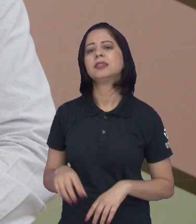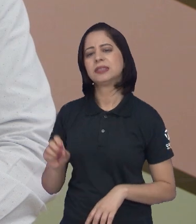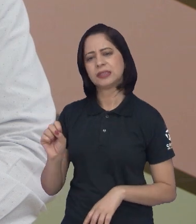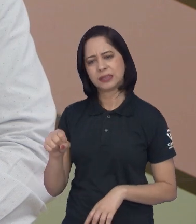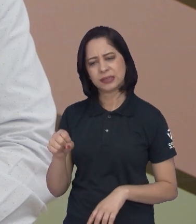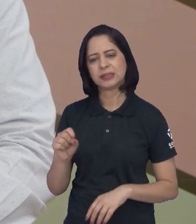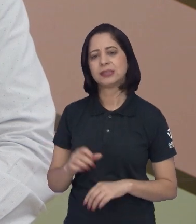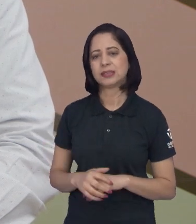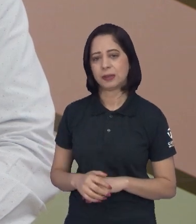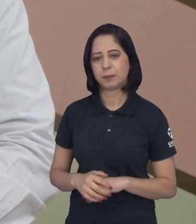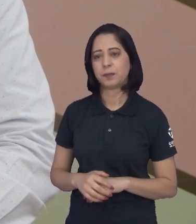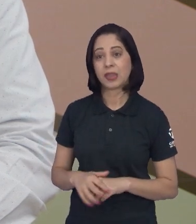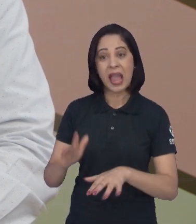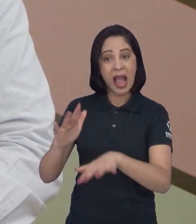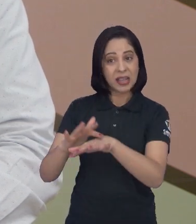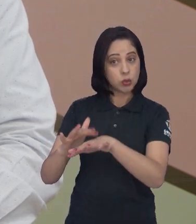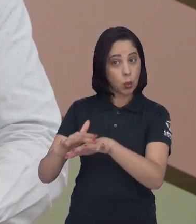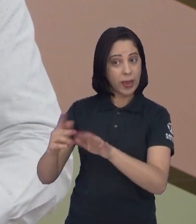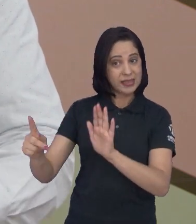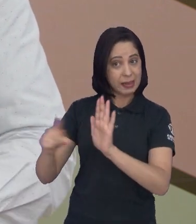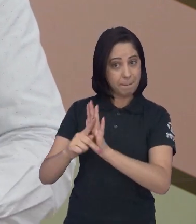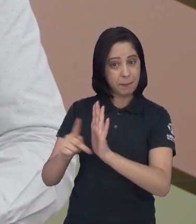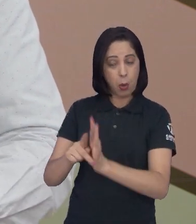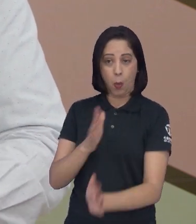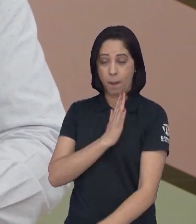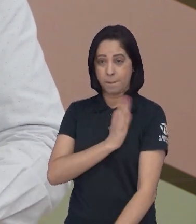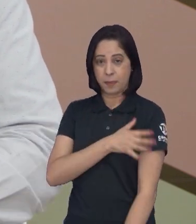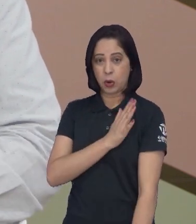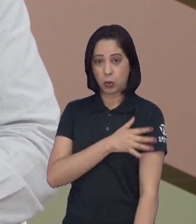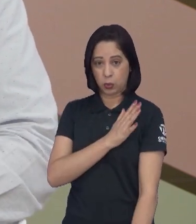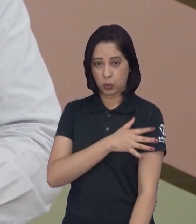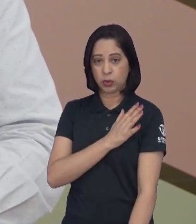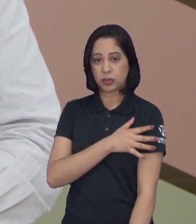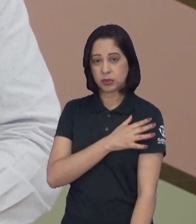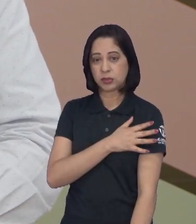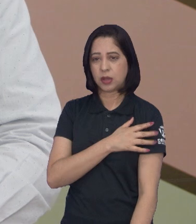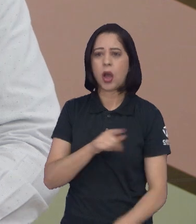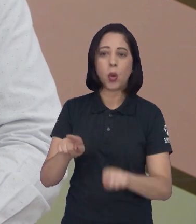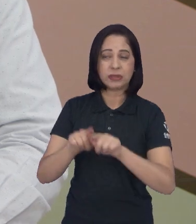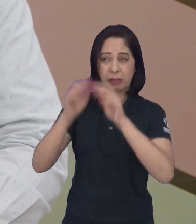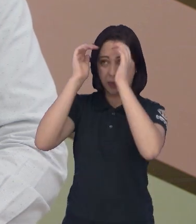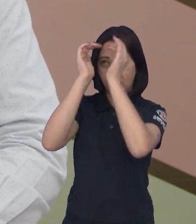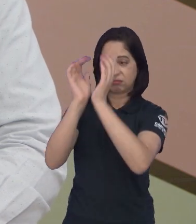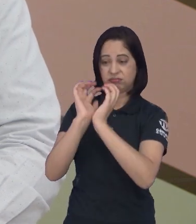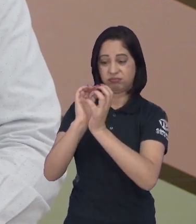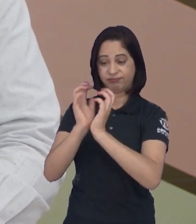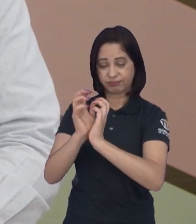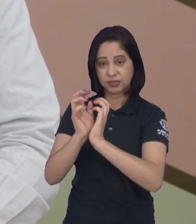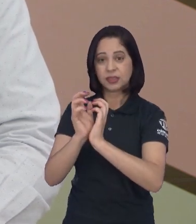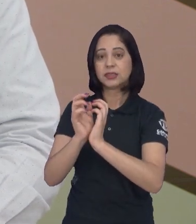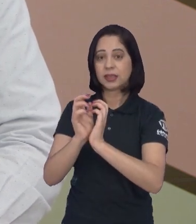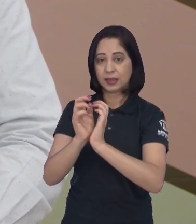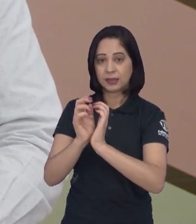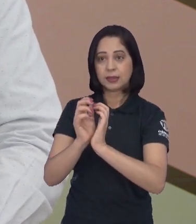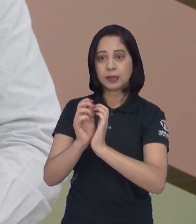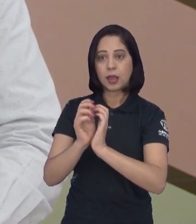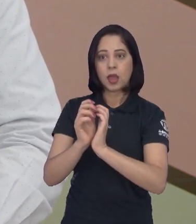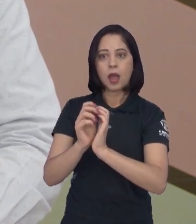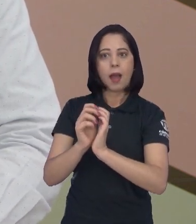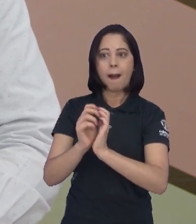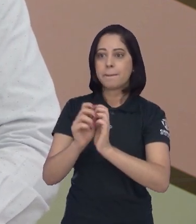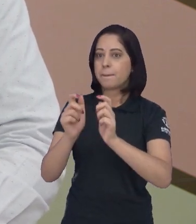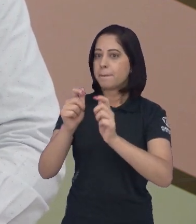o e as doenças cardiovasculares e até se você incluia a cérebro vasculares né então sim ainda são as doenças que mais